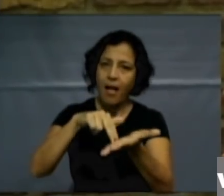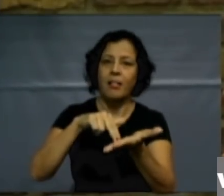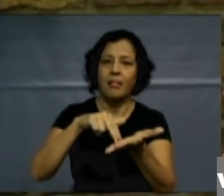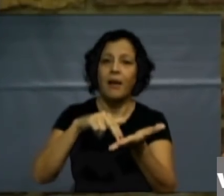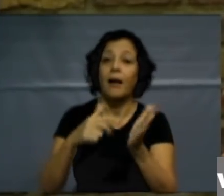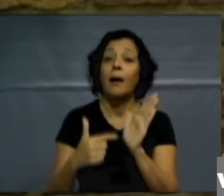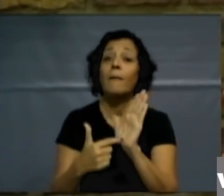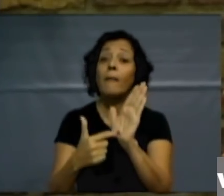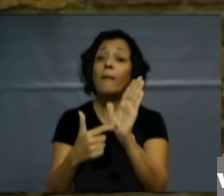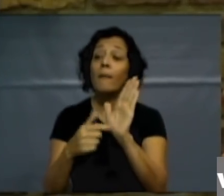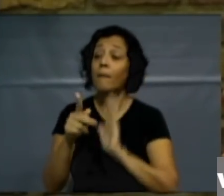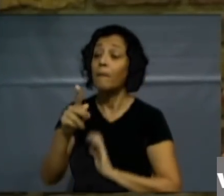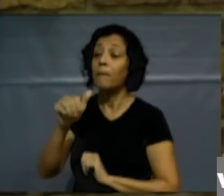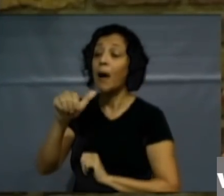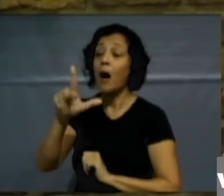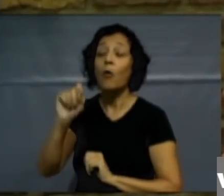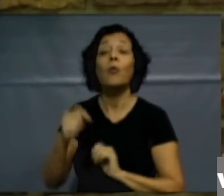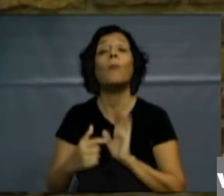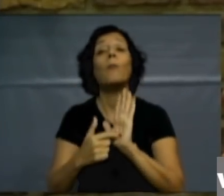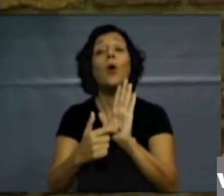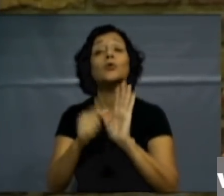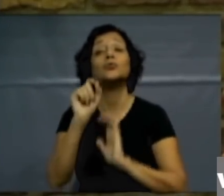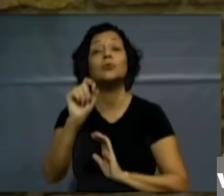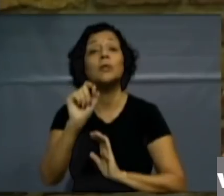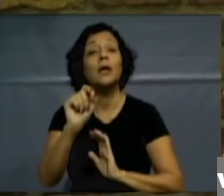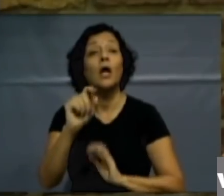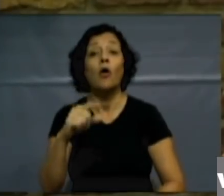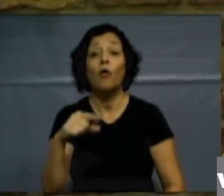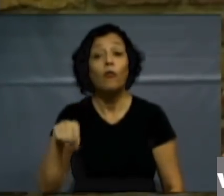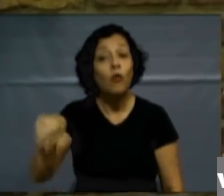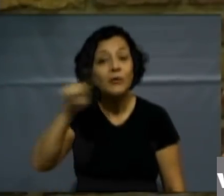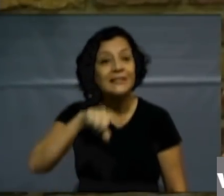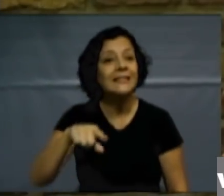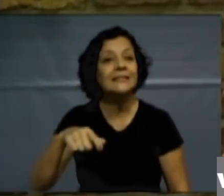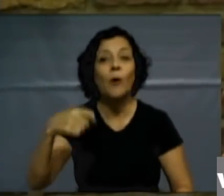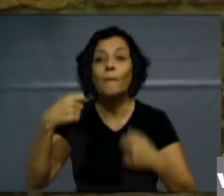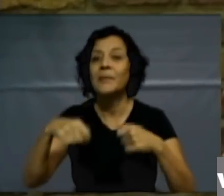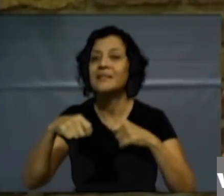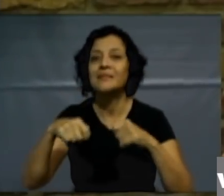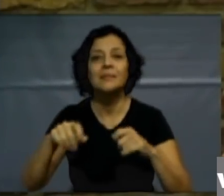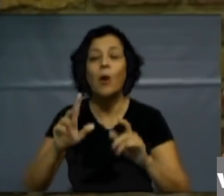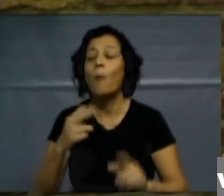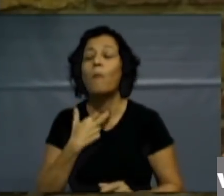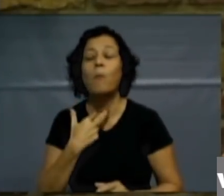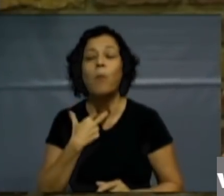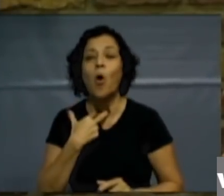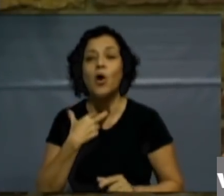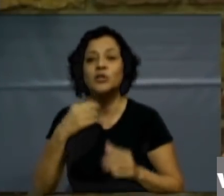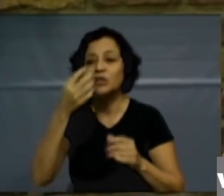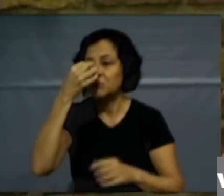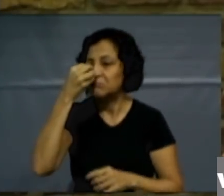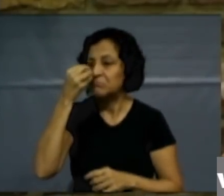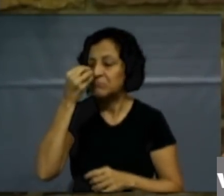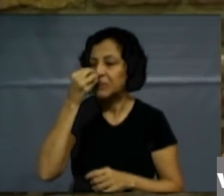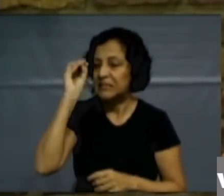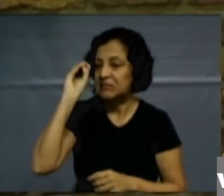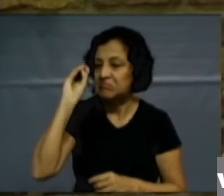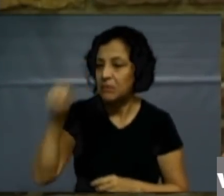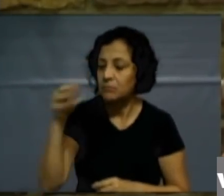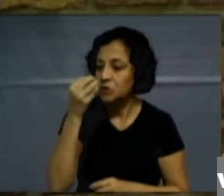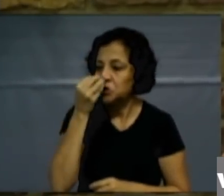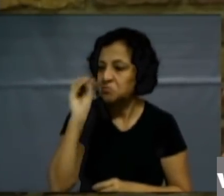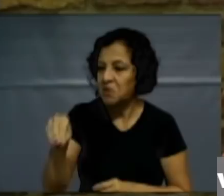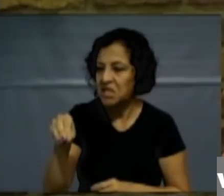ele vai falar. Não desprezais as profecias. Ou seja, não despreza. O que recebe?